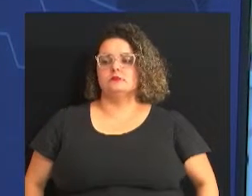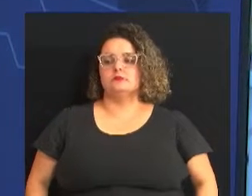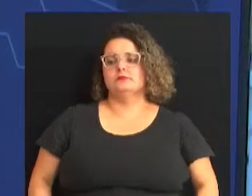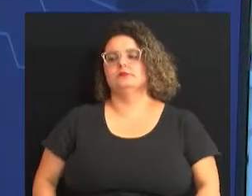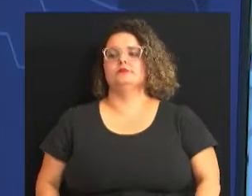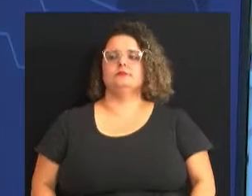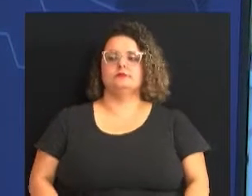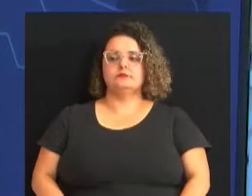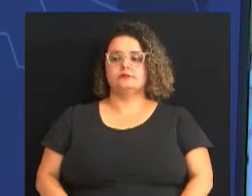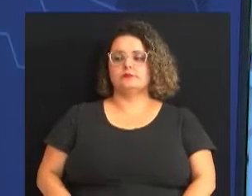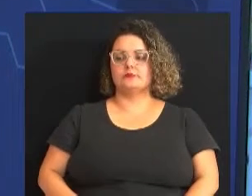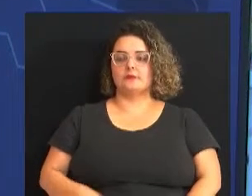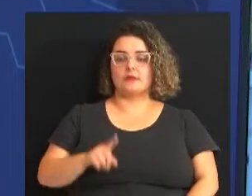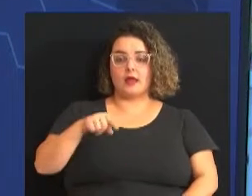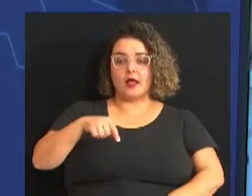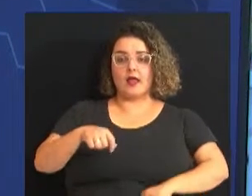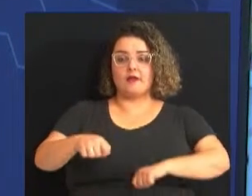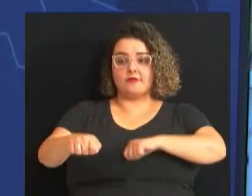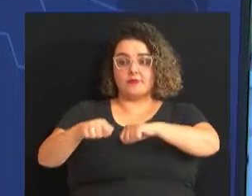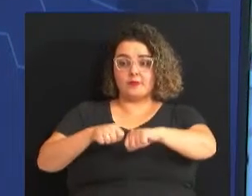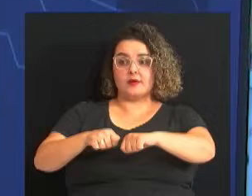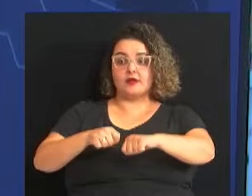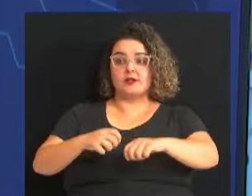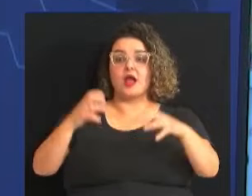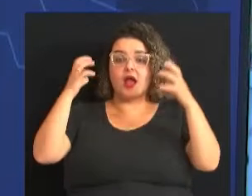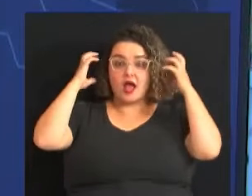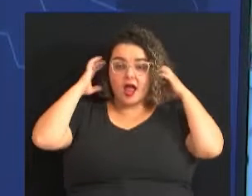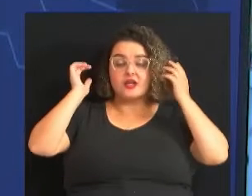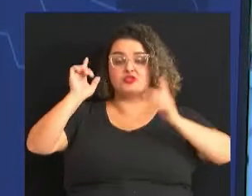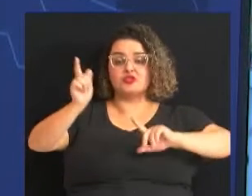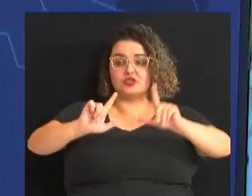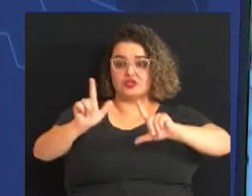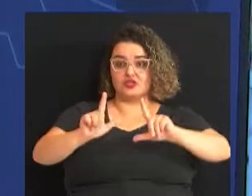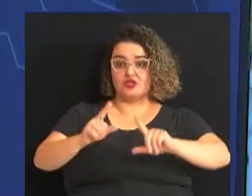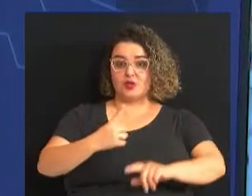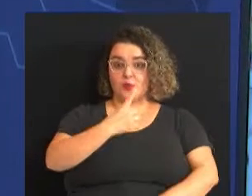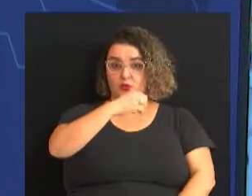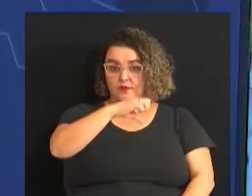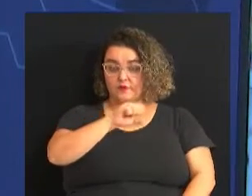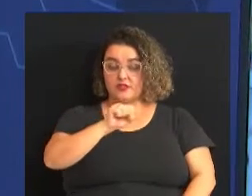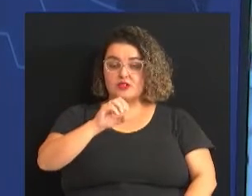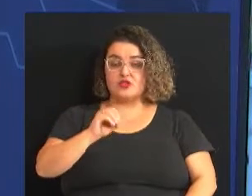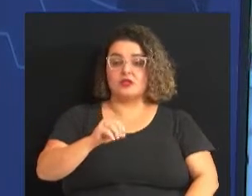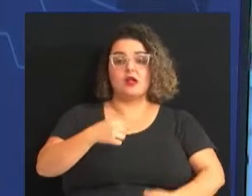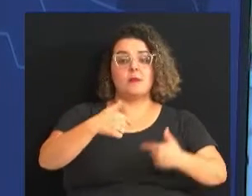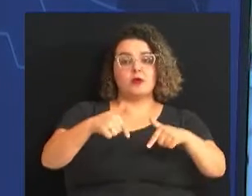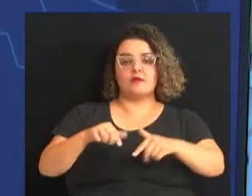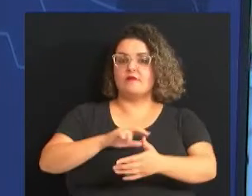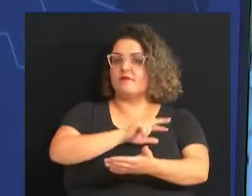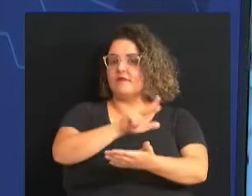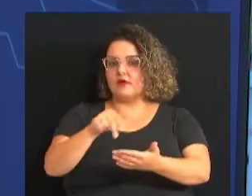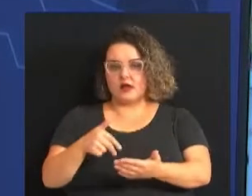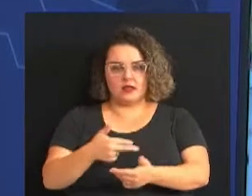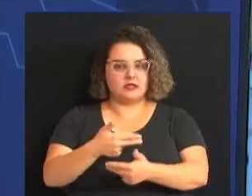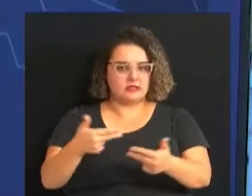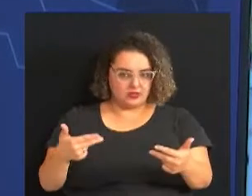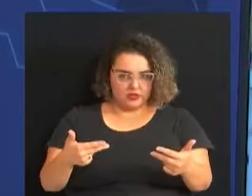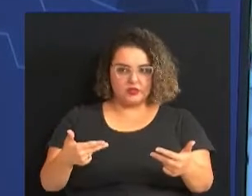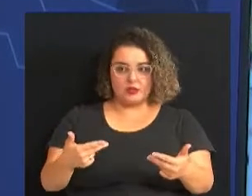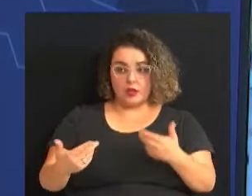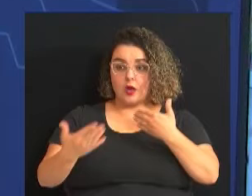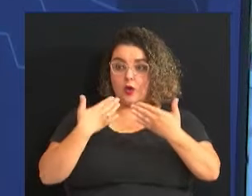é formado em rádio e TV na década de 90, já trabalhou em diversas emissoras e atualmente é comentarista